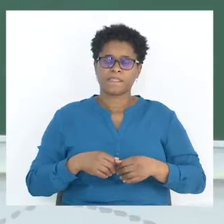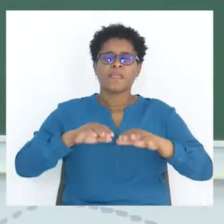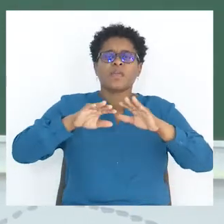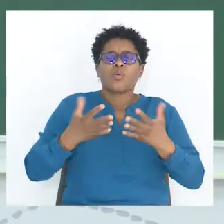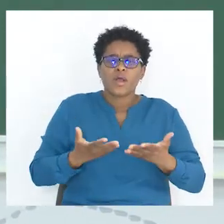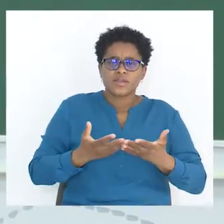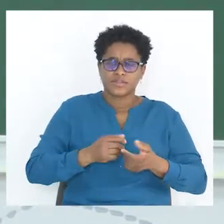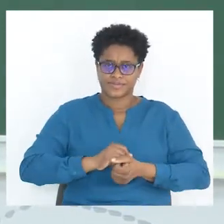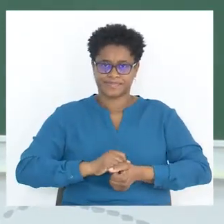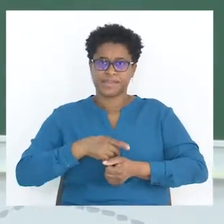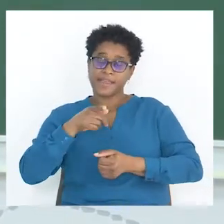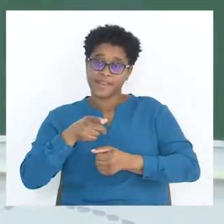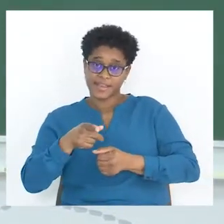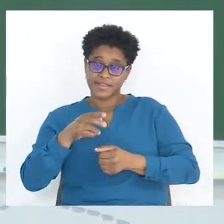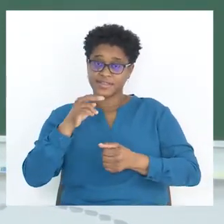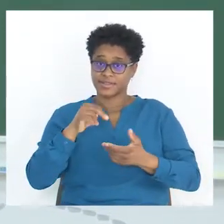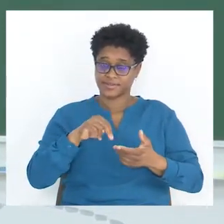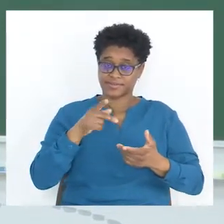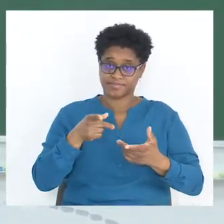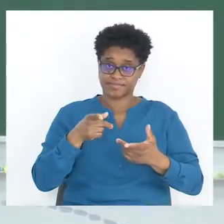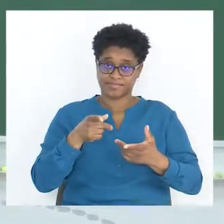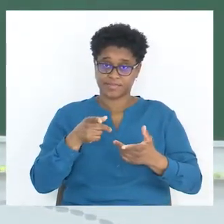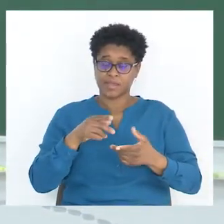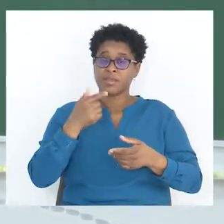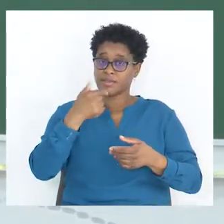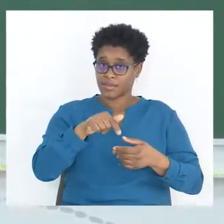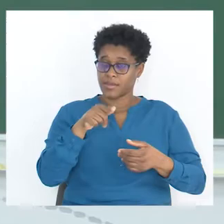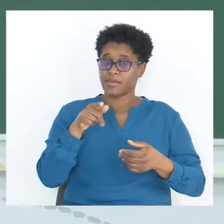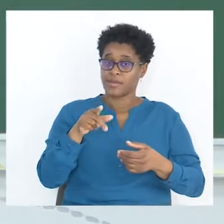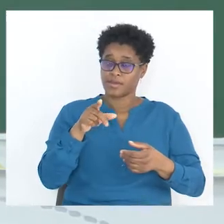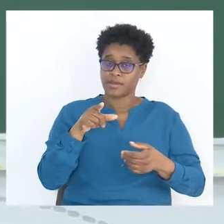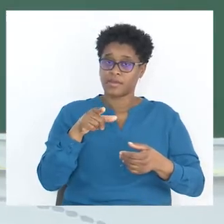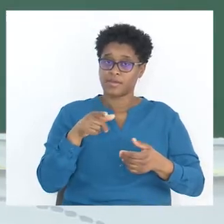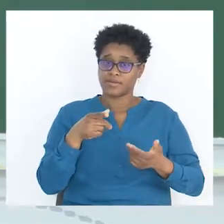E quais são esses neurônios? Temos